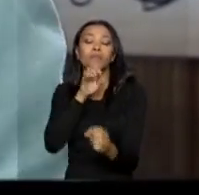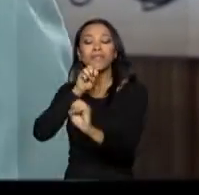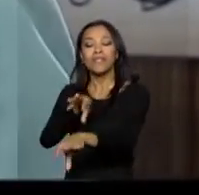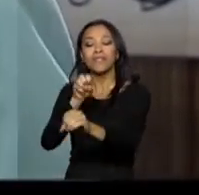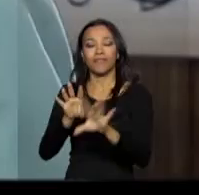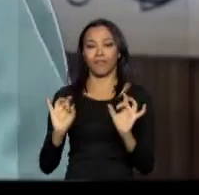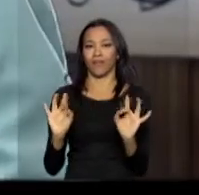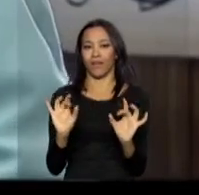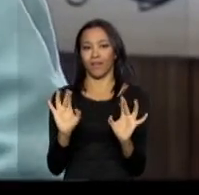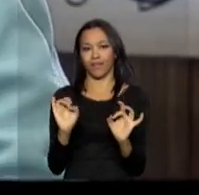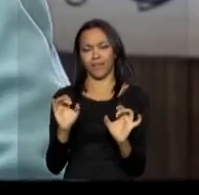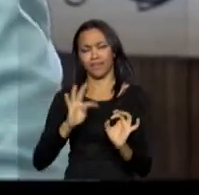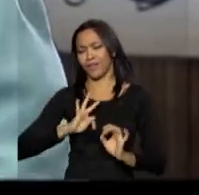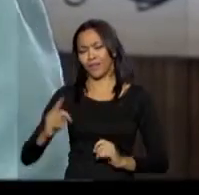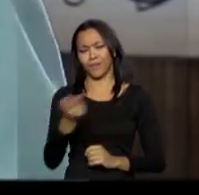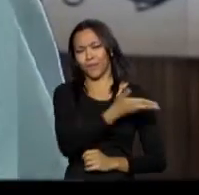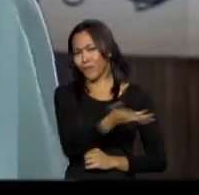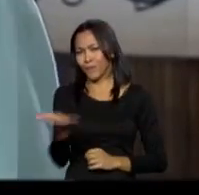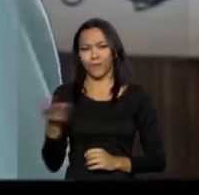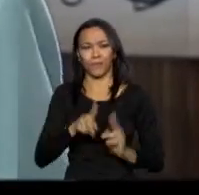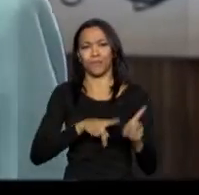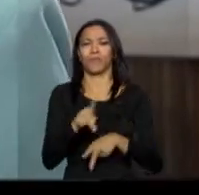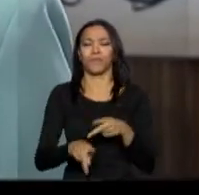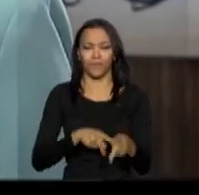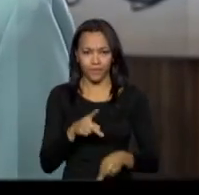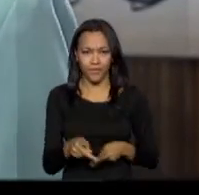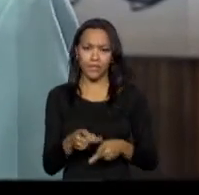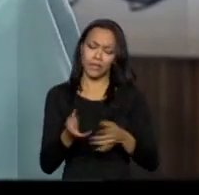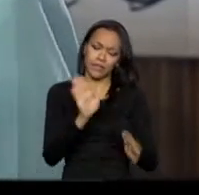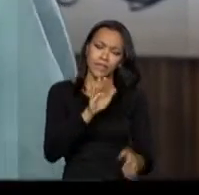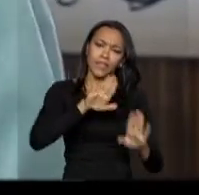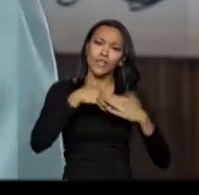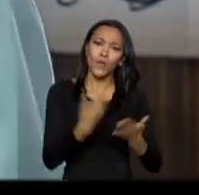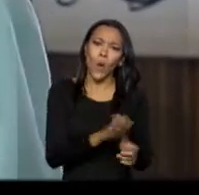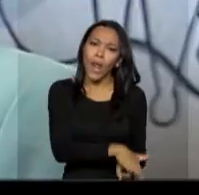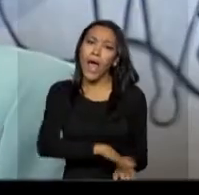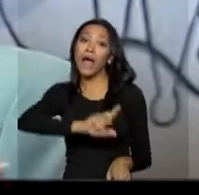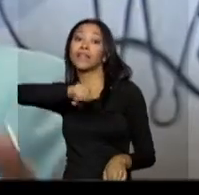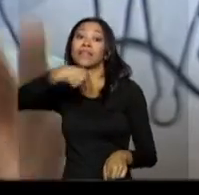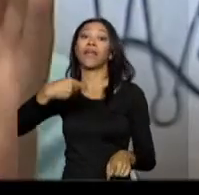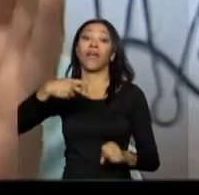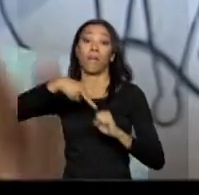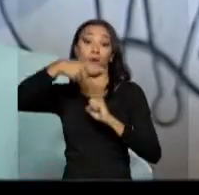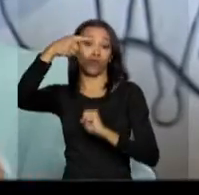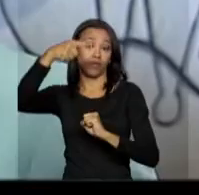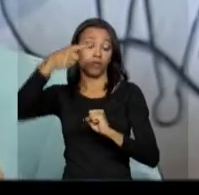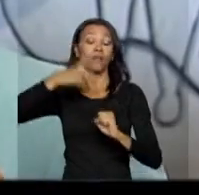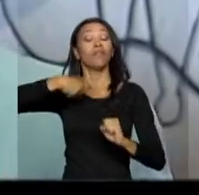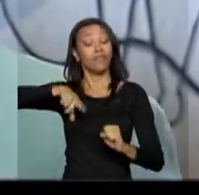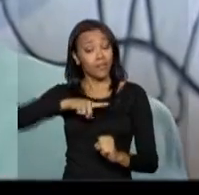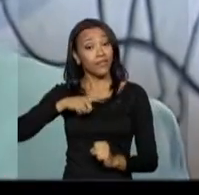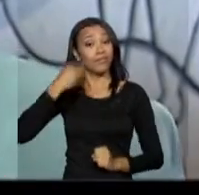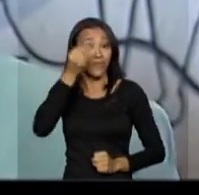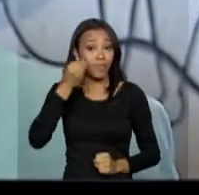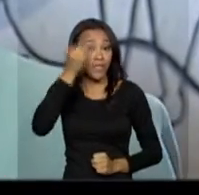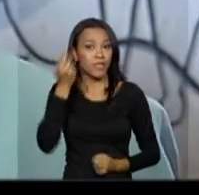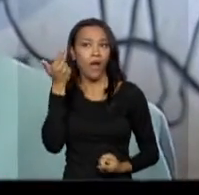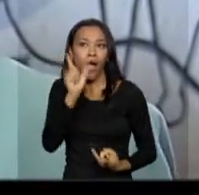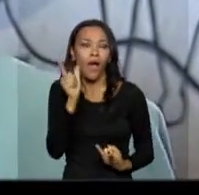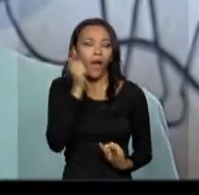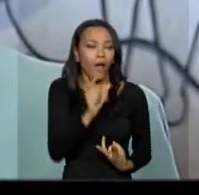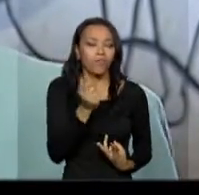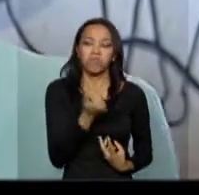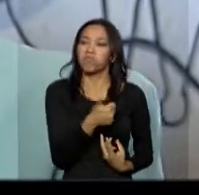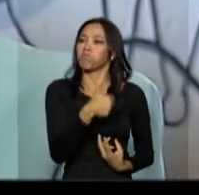de qualidade para todo o nosso povo, da creche à pós-graduação. Temos experiências vencedoras e